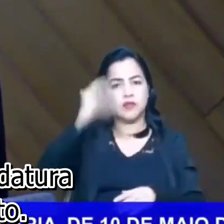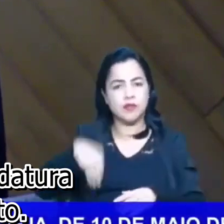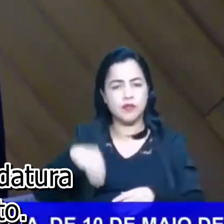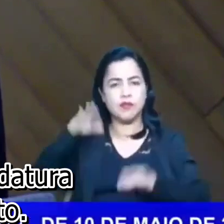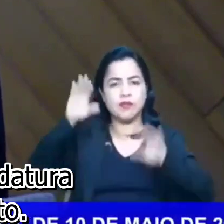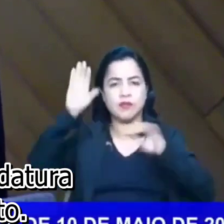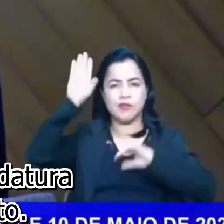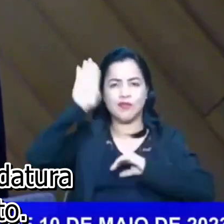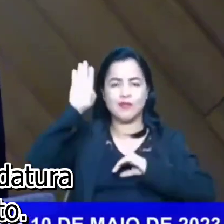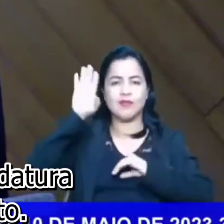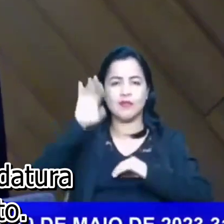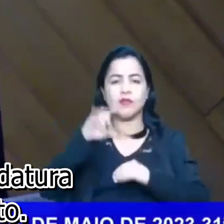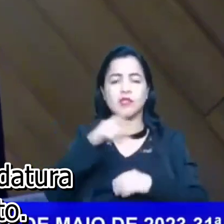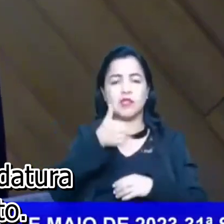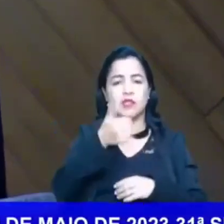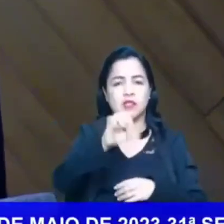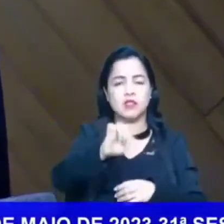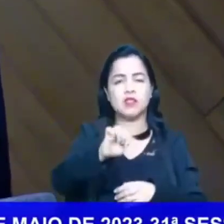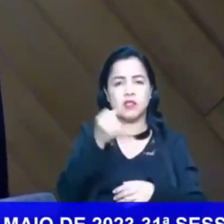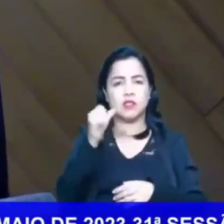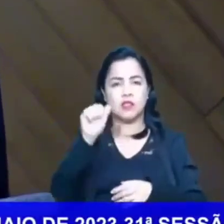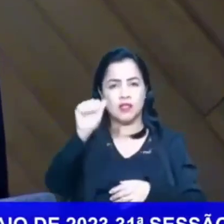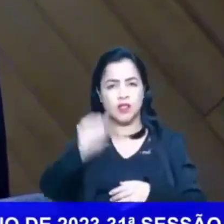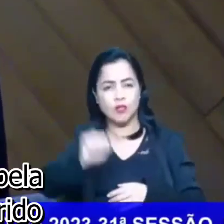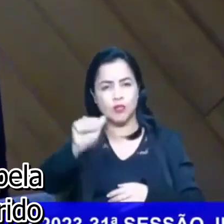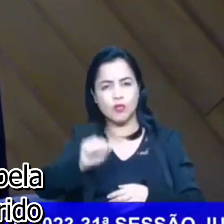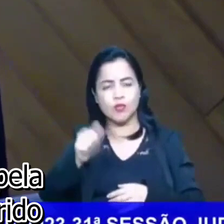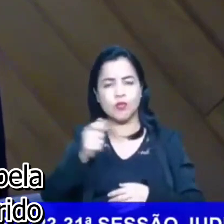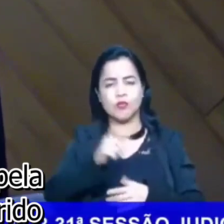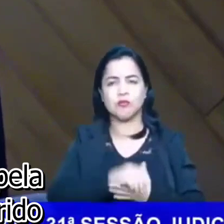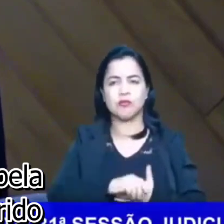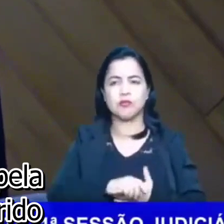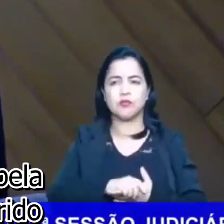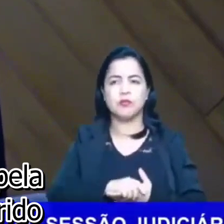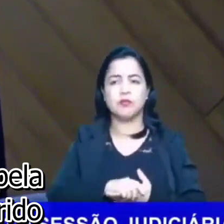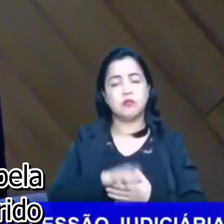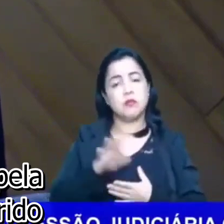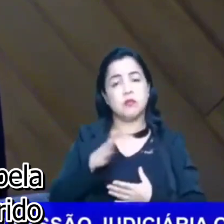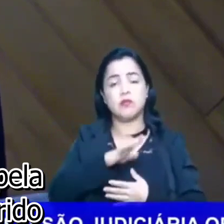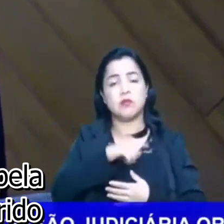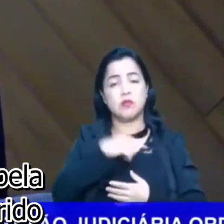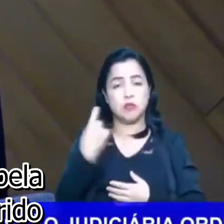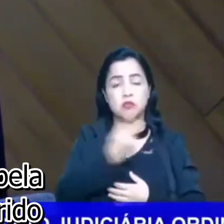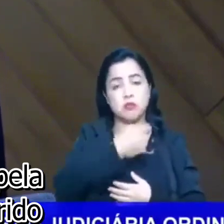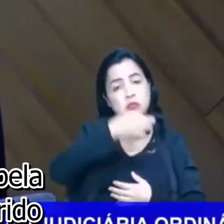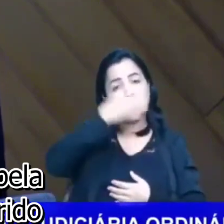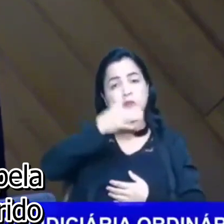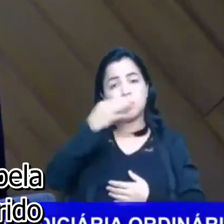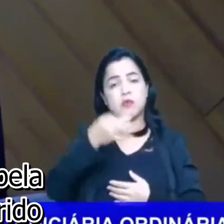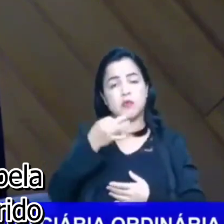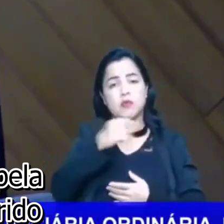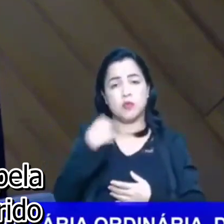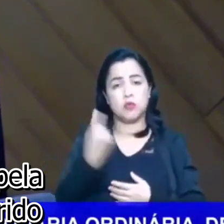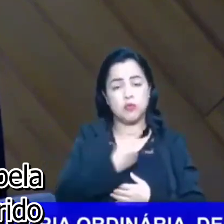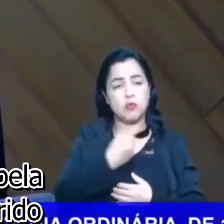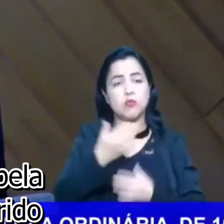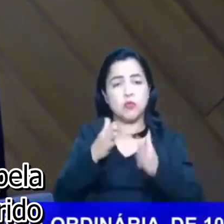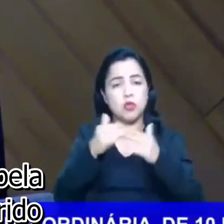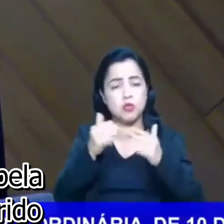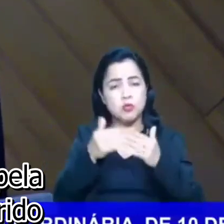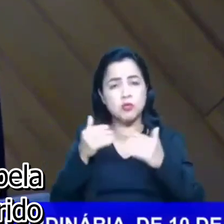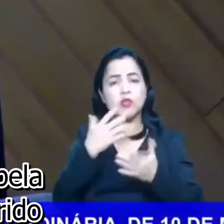de candidatura, que nós tivemos no dia 19/8. Essas são as nossas razões e pleiteamos pela